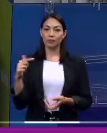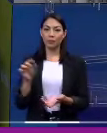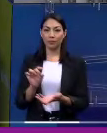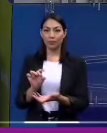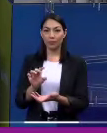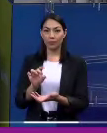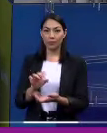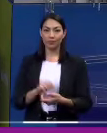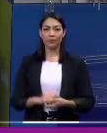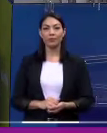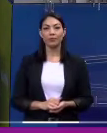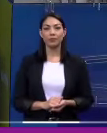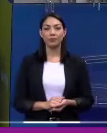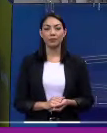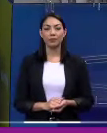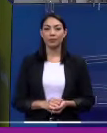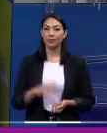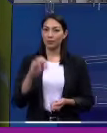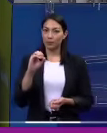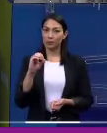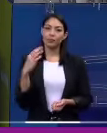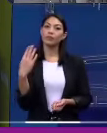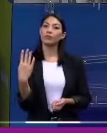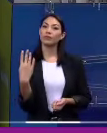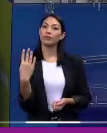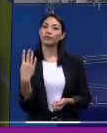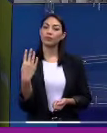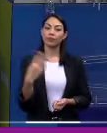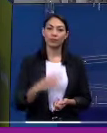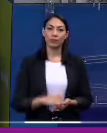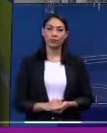1977 da Loto Fácil. 04.